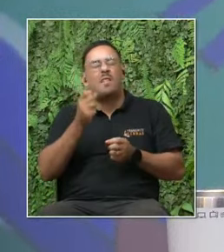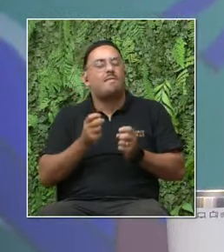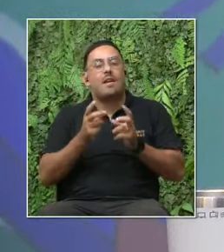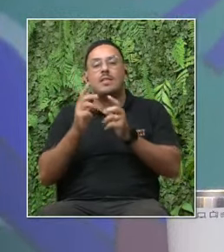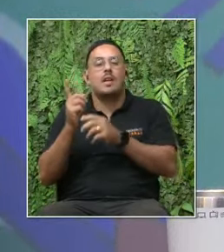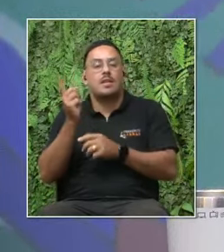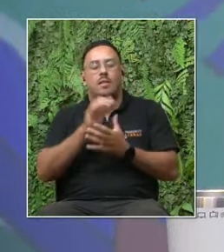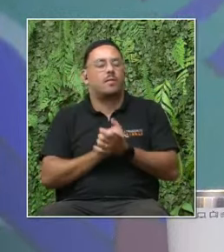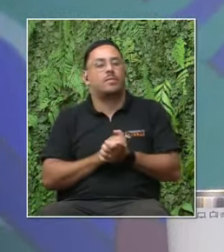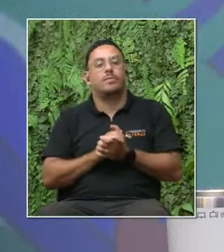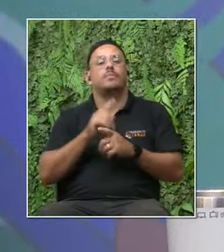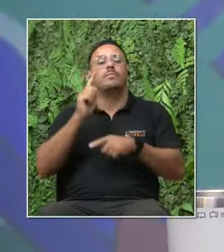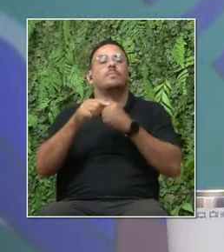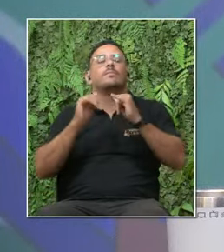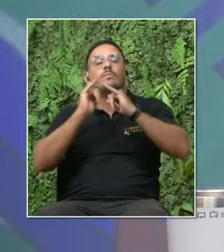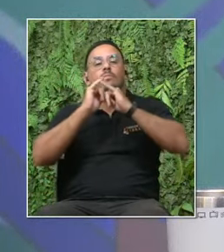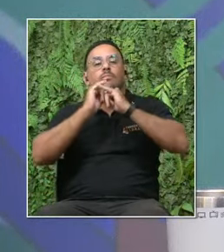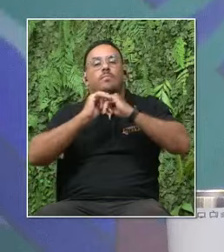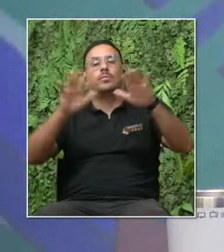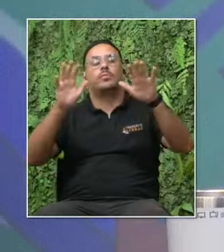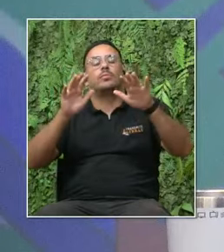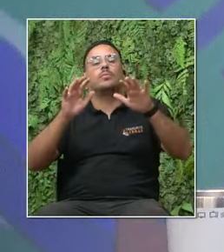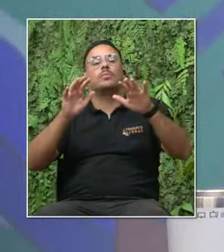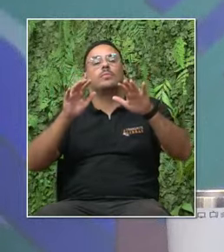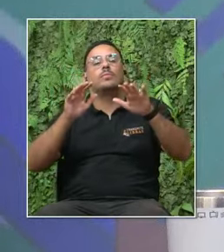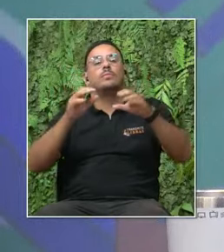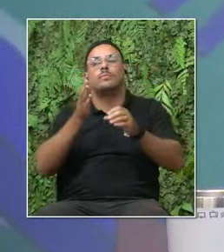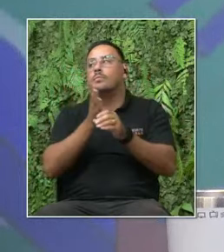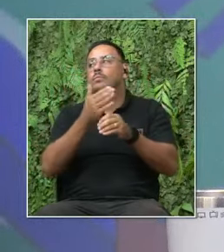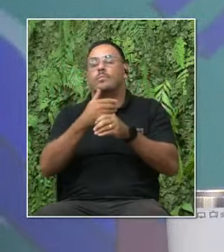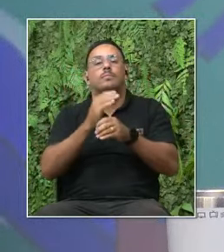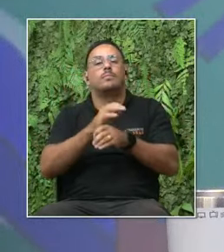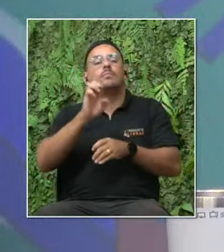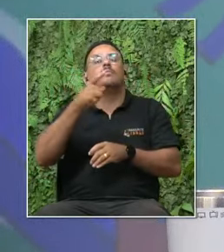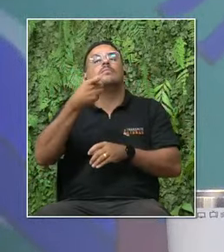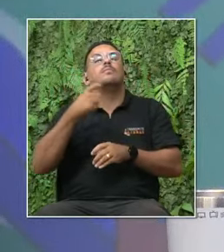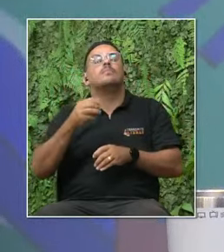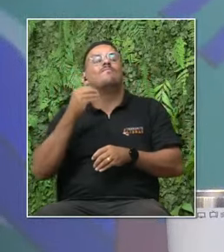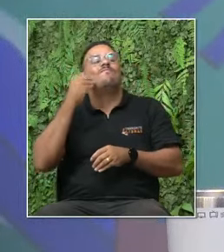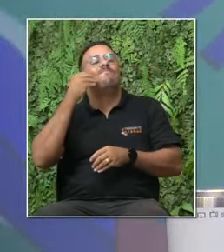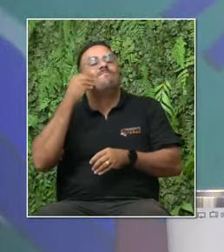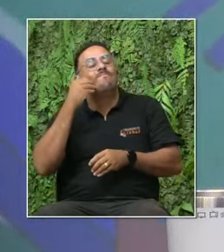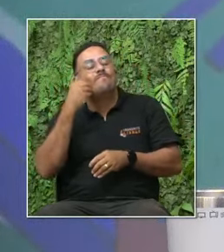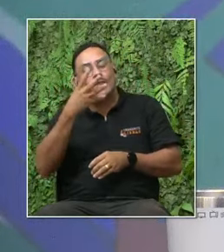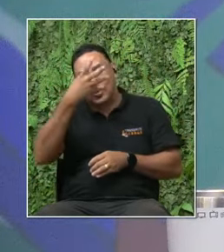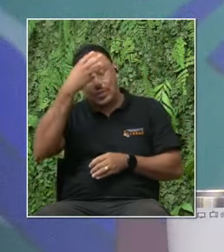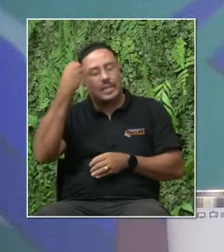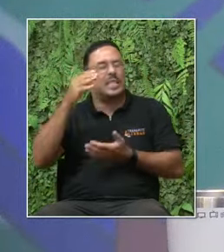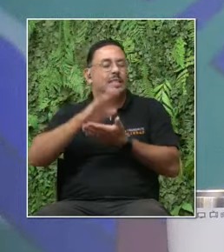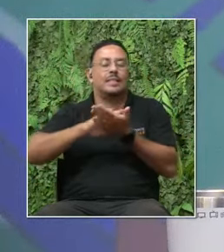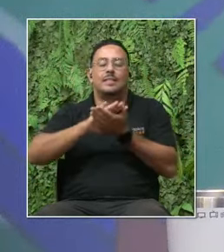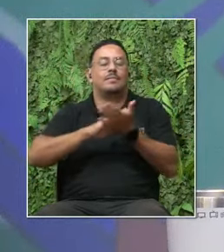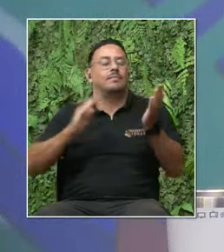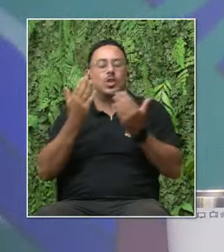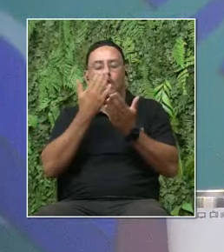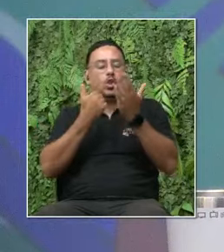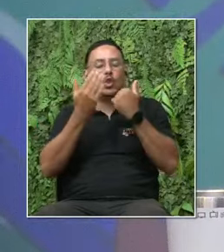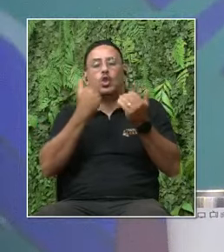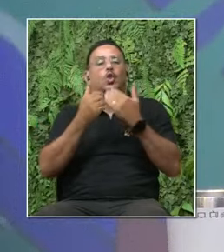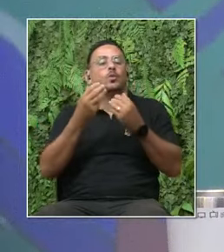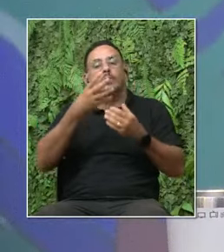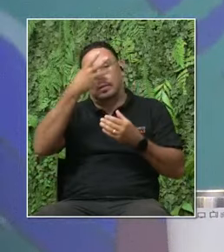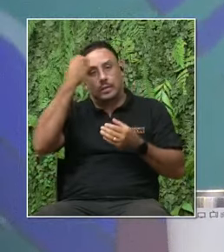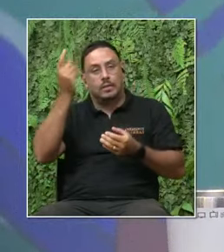e aí o resto da história beleza exagerado chips quem Experimenta não esquece jamais quem experimenta